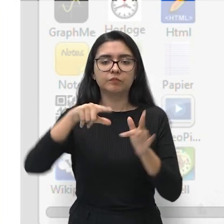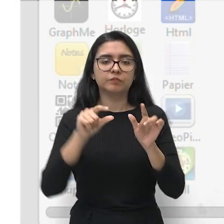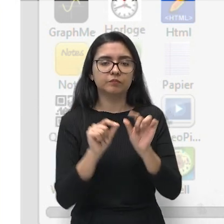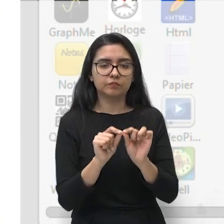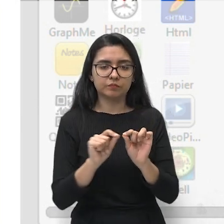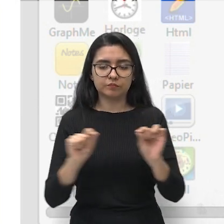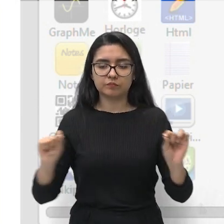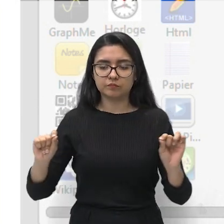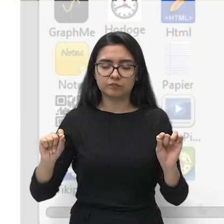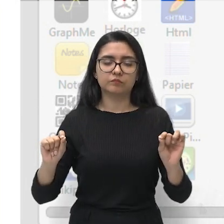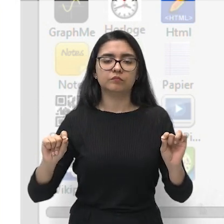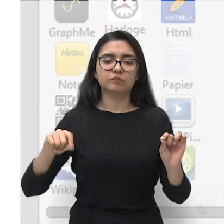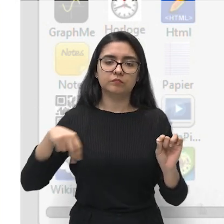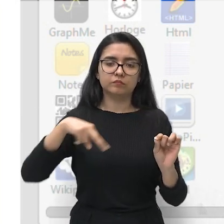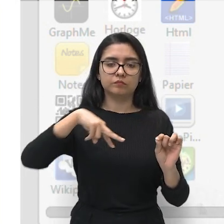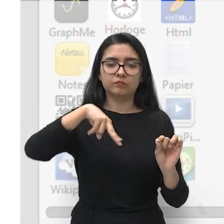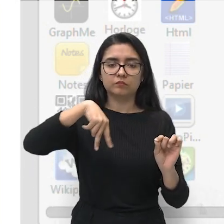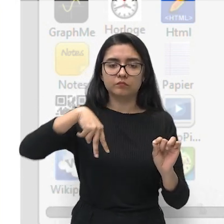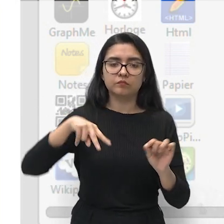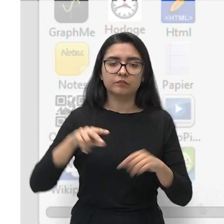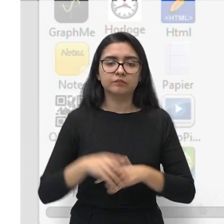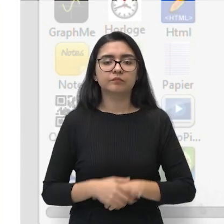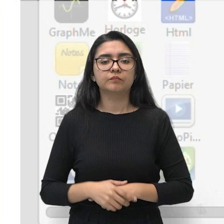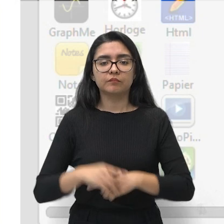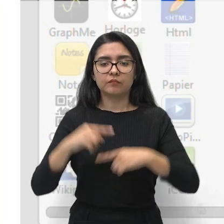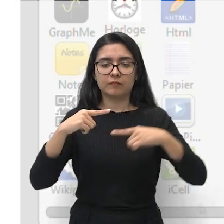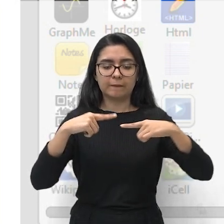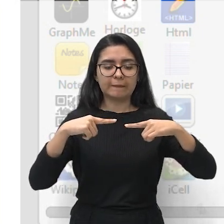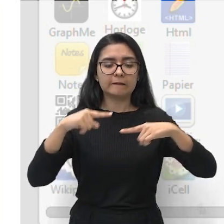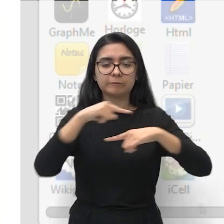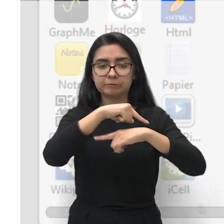certo? E vamos abrir esse compasso, né?